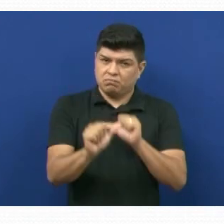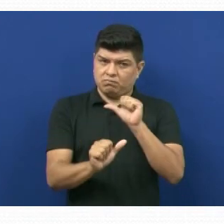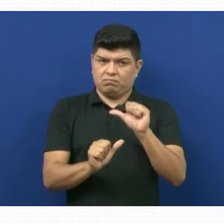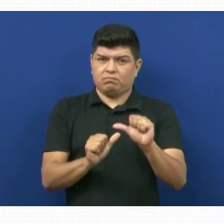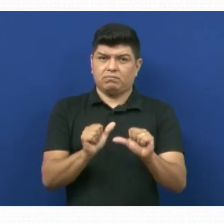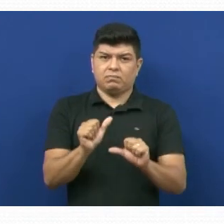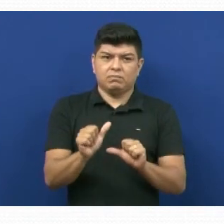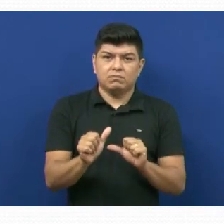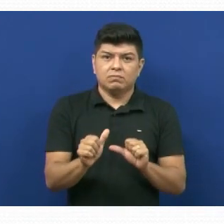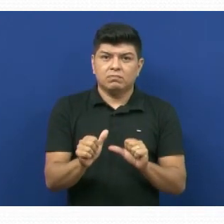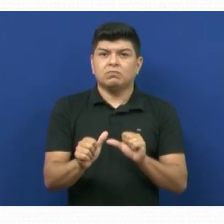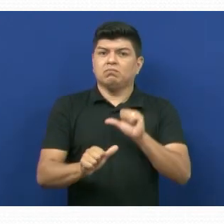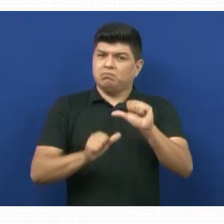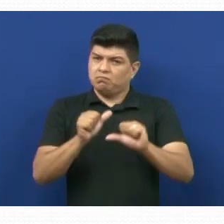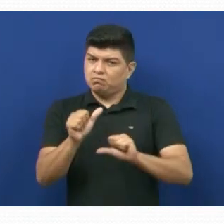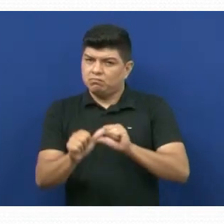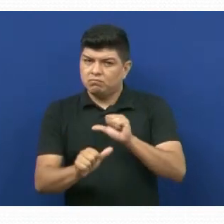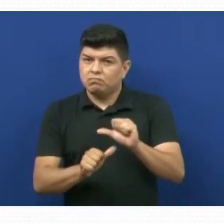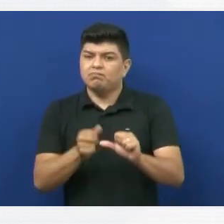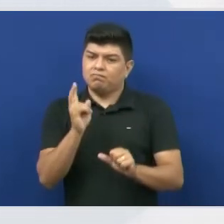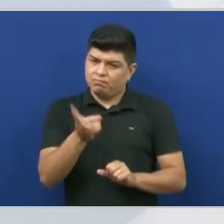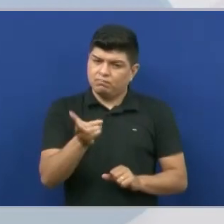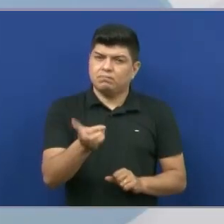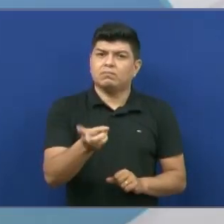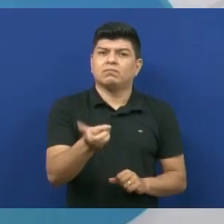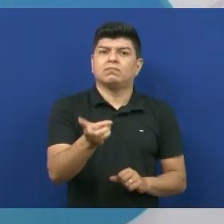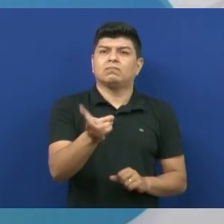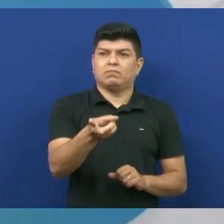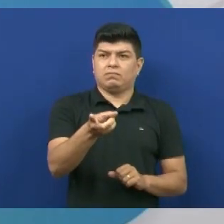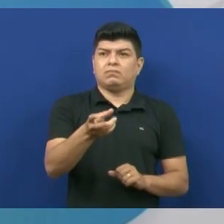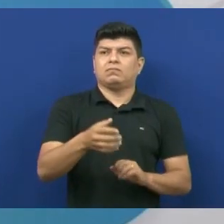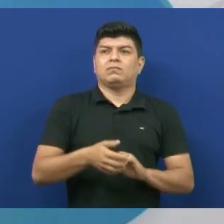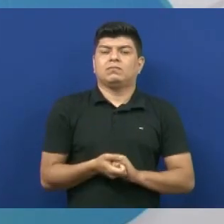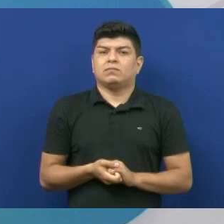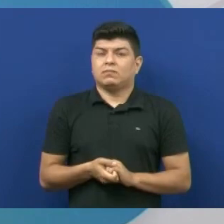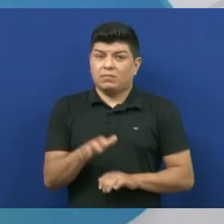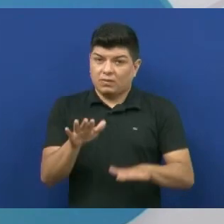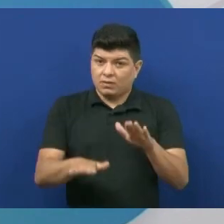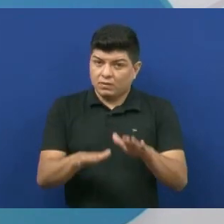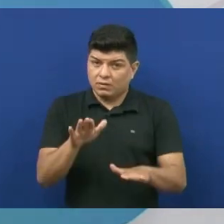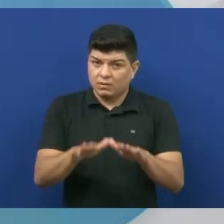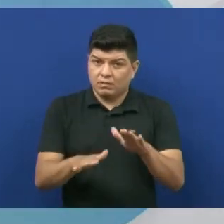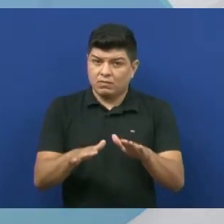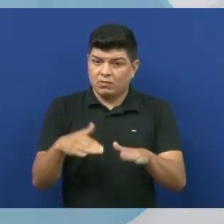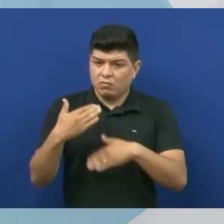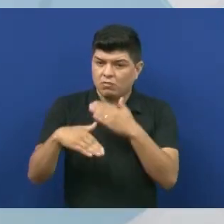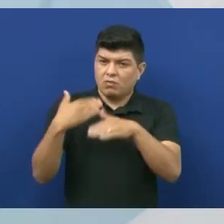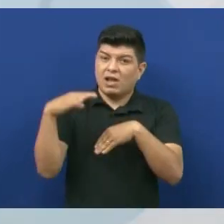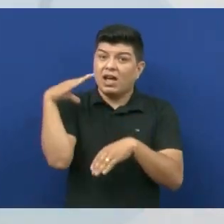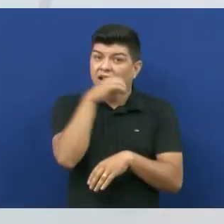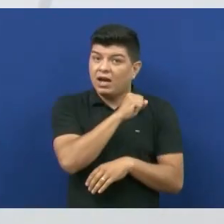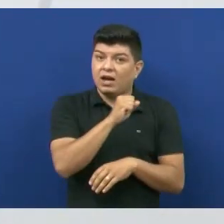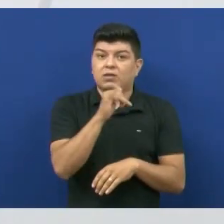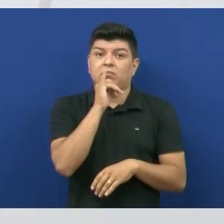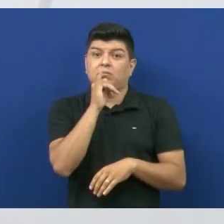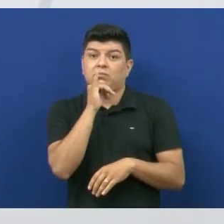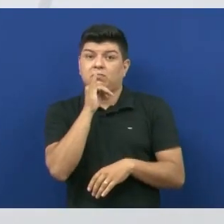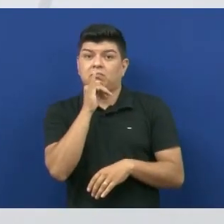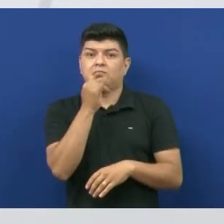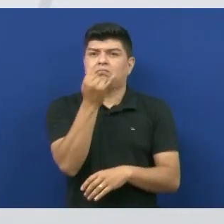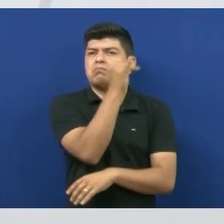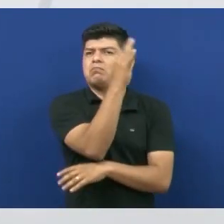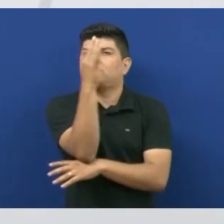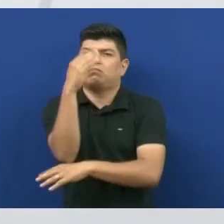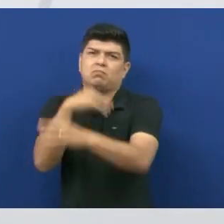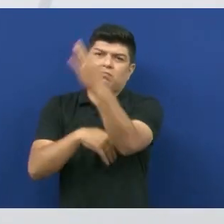imutáveis. A natureza muda de forma constantemente. Às vezes o processo é rápido. Por exemplo, uma vegetação